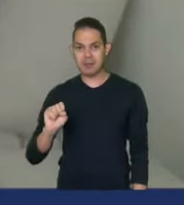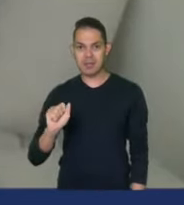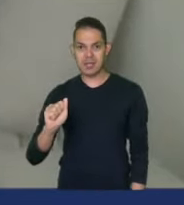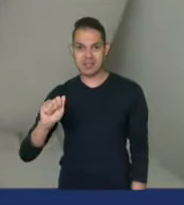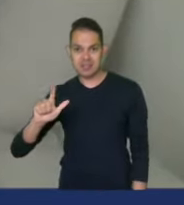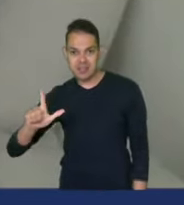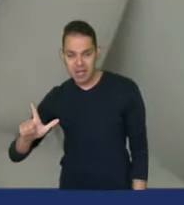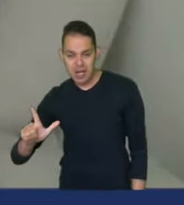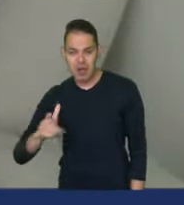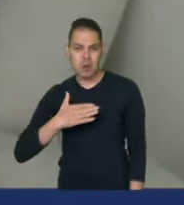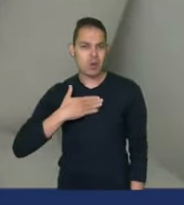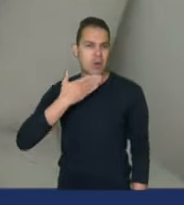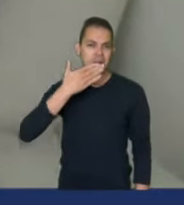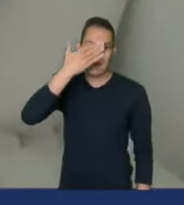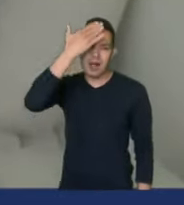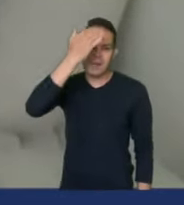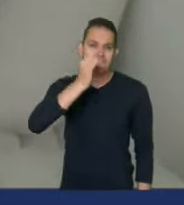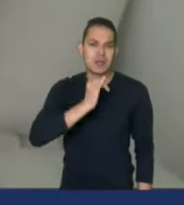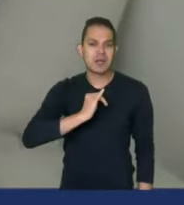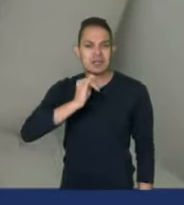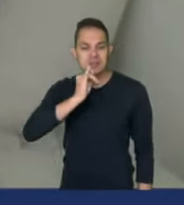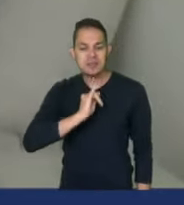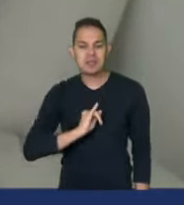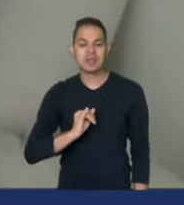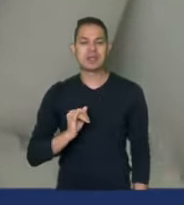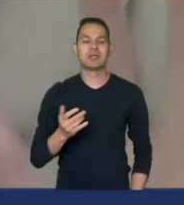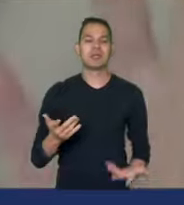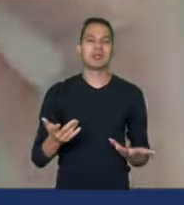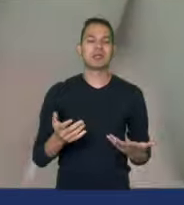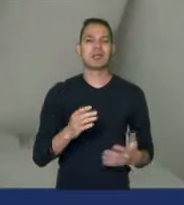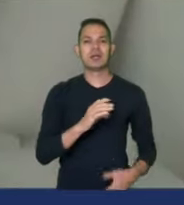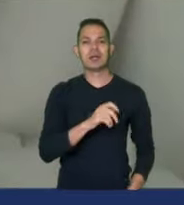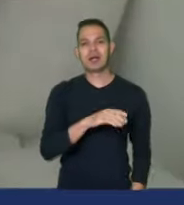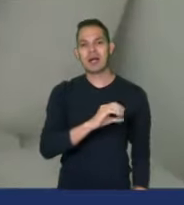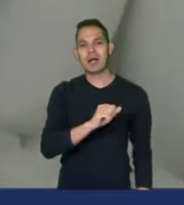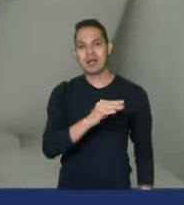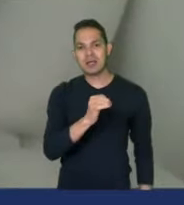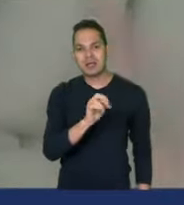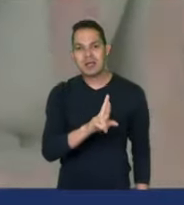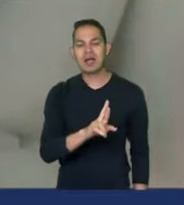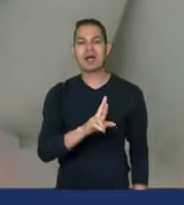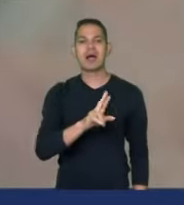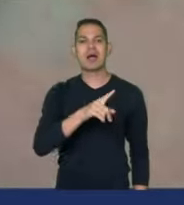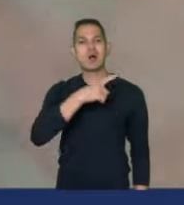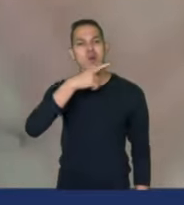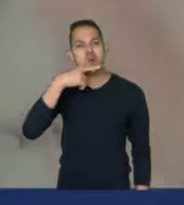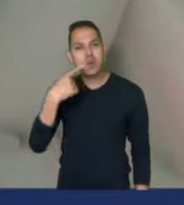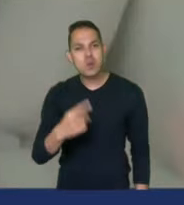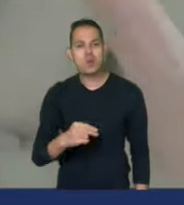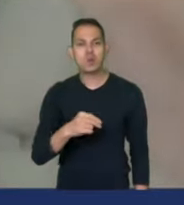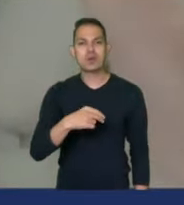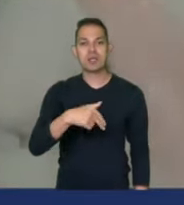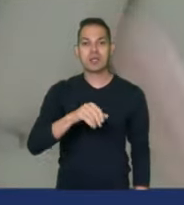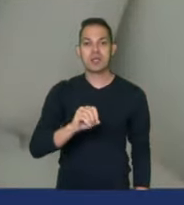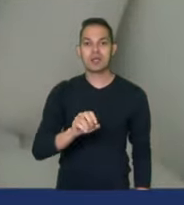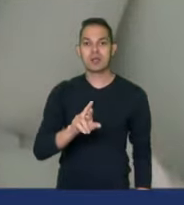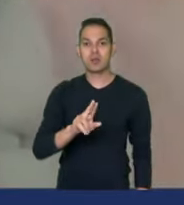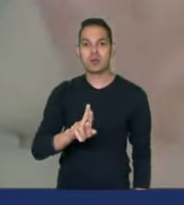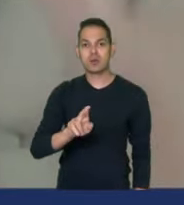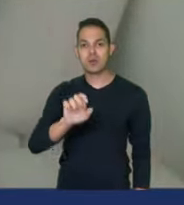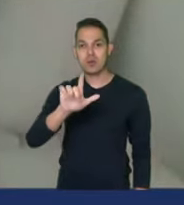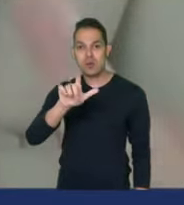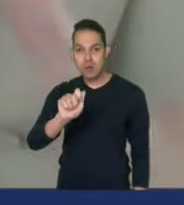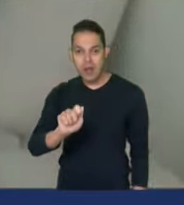como o pré-sal, tá? É Arábia Saudita, Emirados Árabes, Catar, Rússia, é Noruega, tudo é controlado pelo Estado.